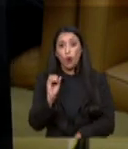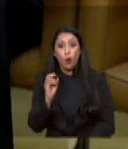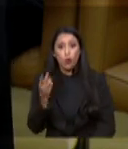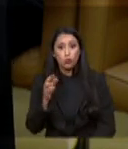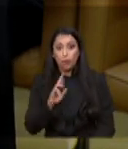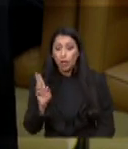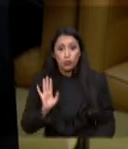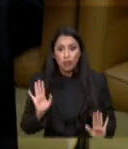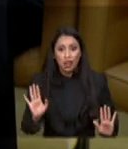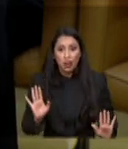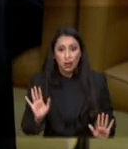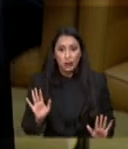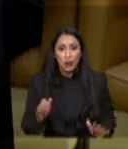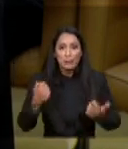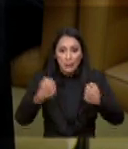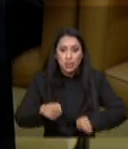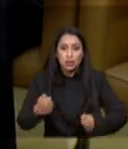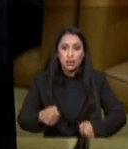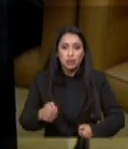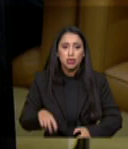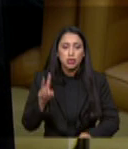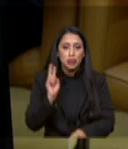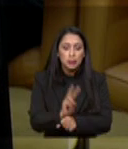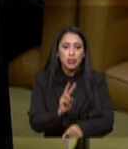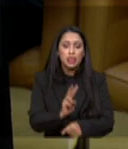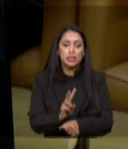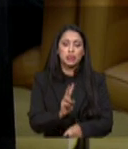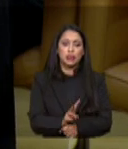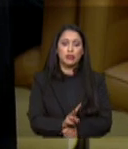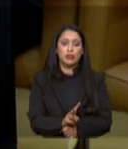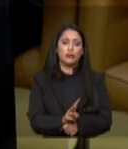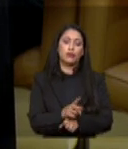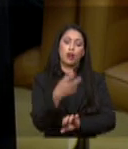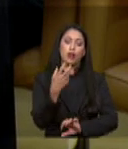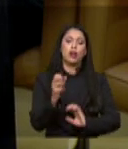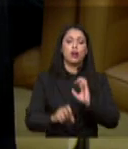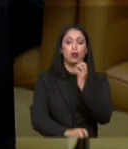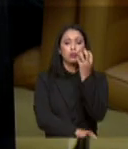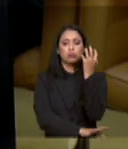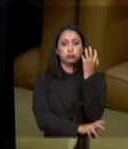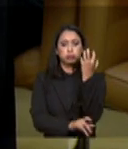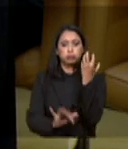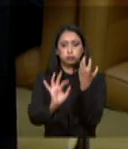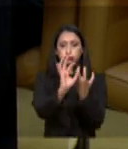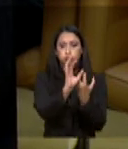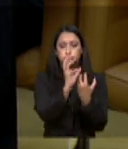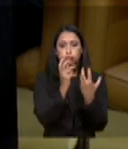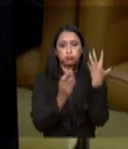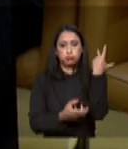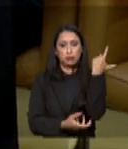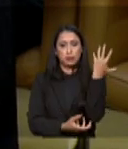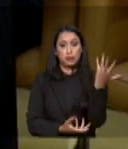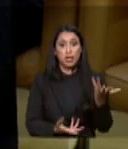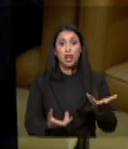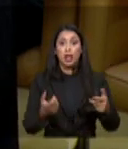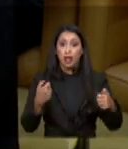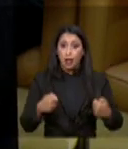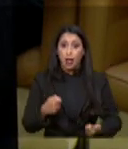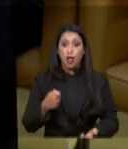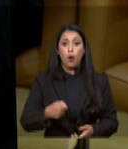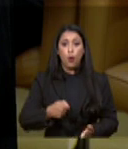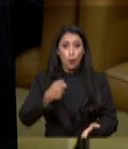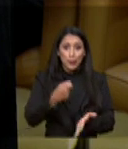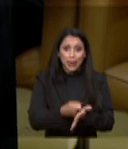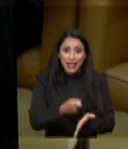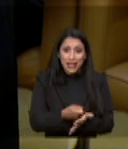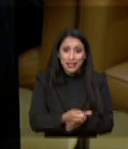de preservar ou não o meio ambiente, como tem feito, infelizmente. Esses são deveres constitucionais fundamentais